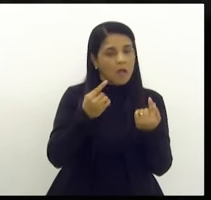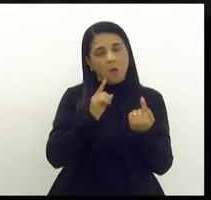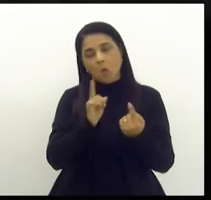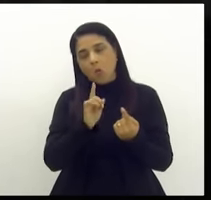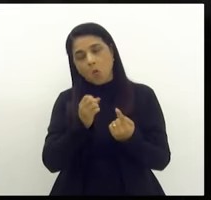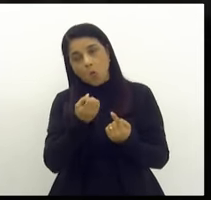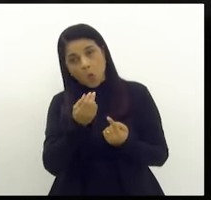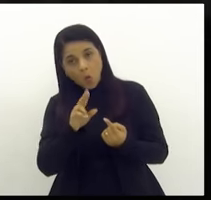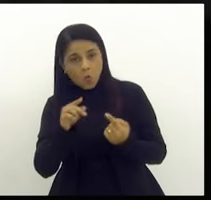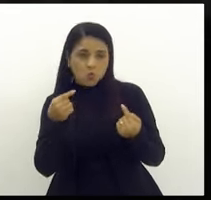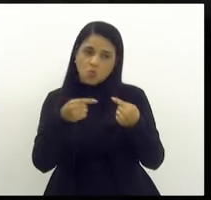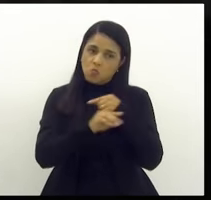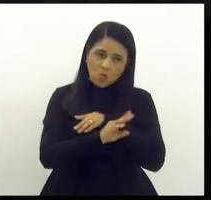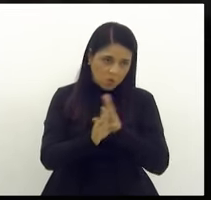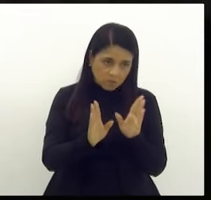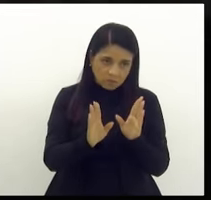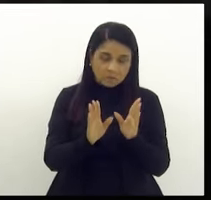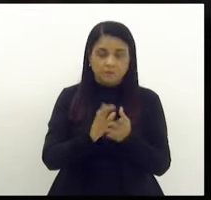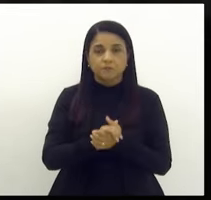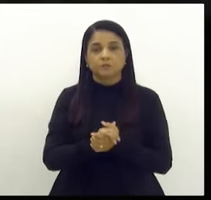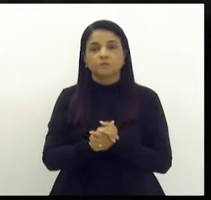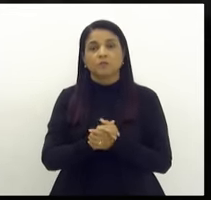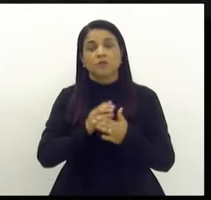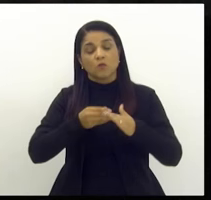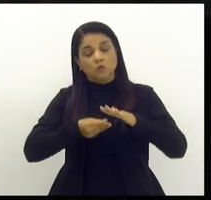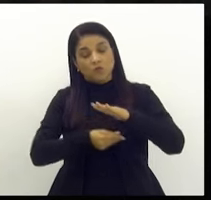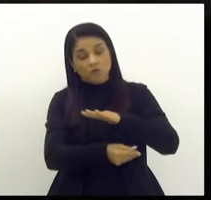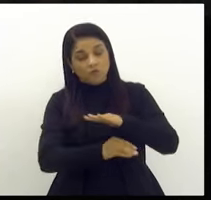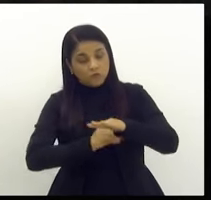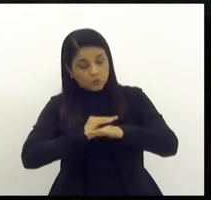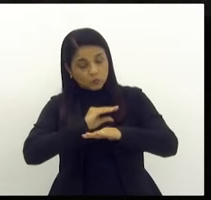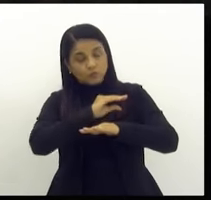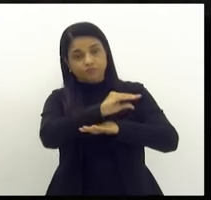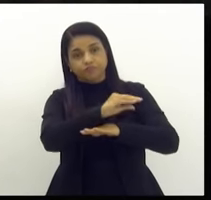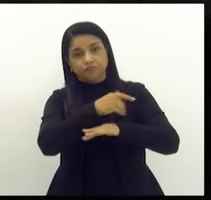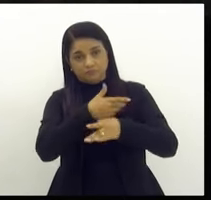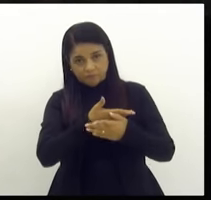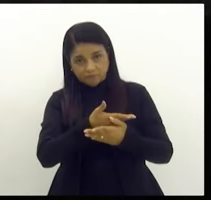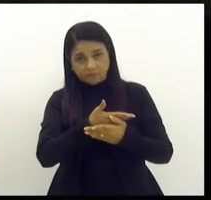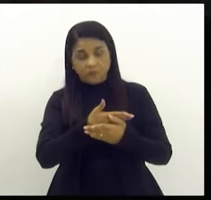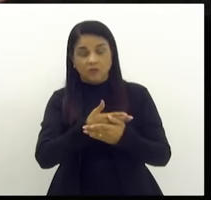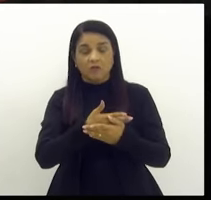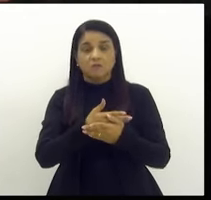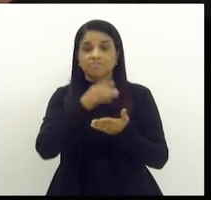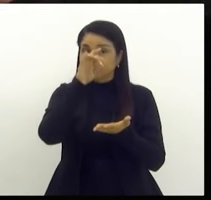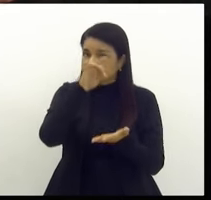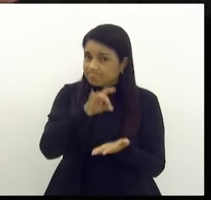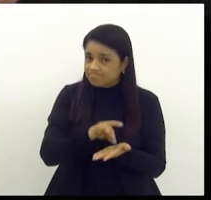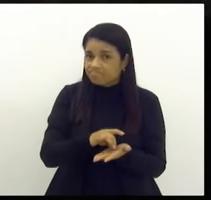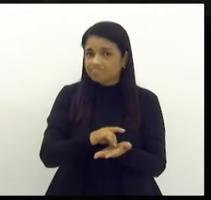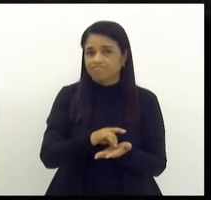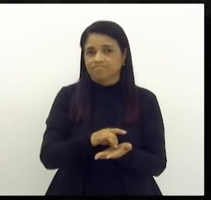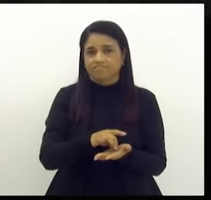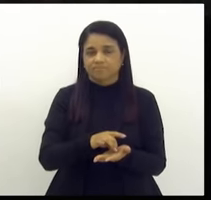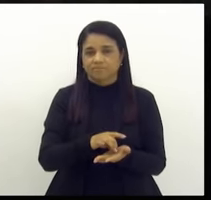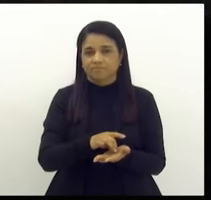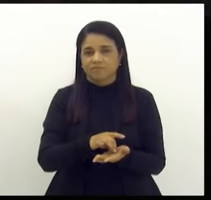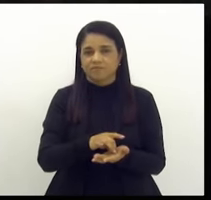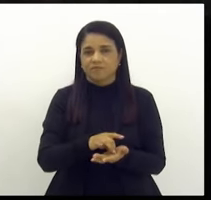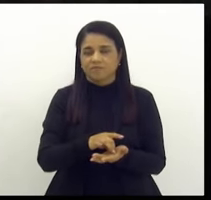não já o fundo soberano no fundo no fundo